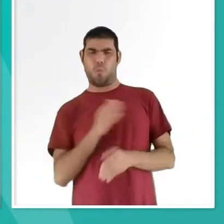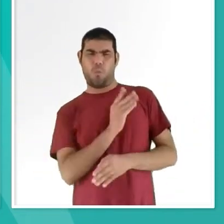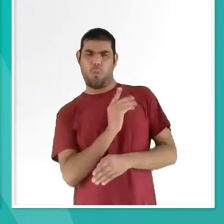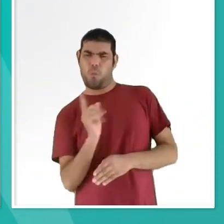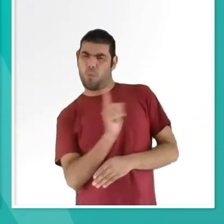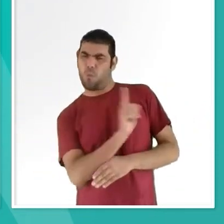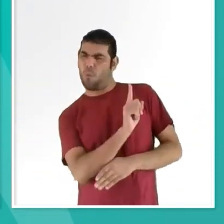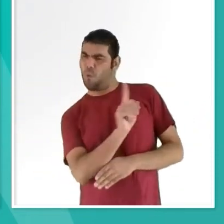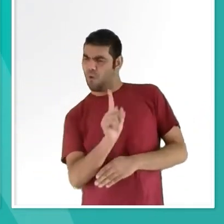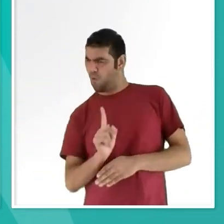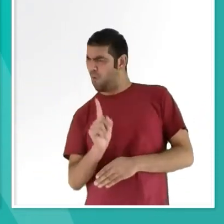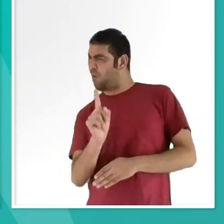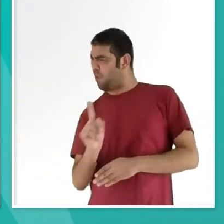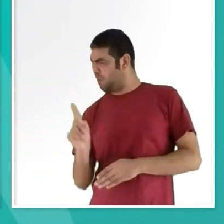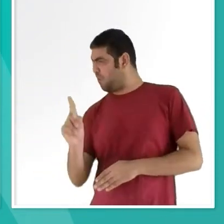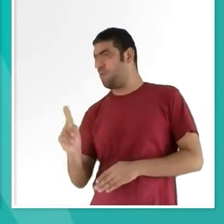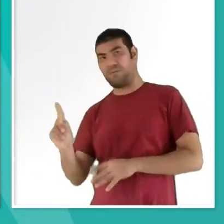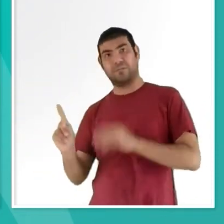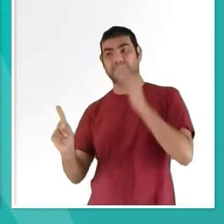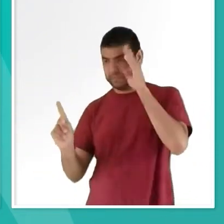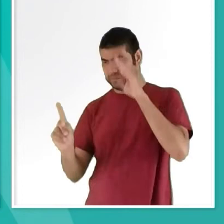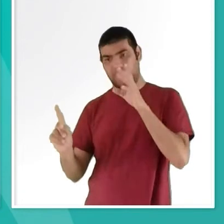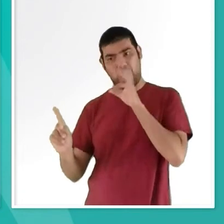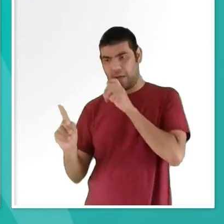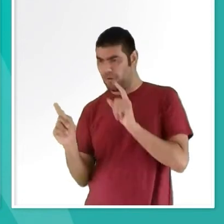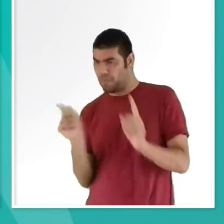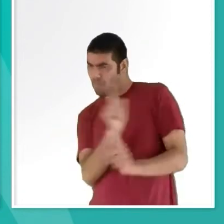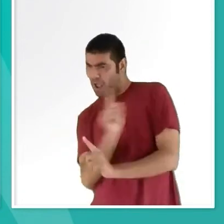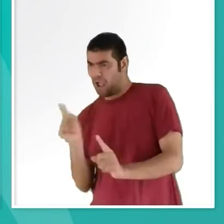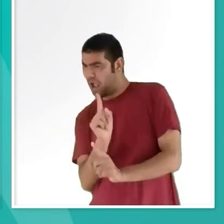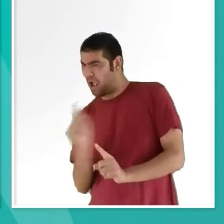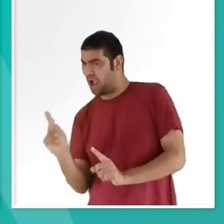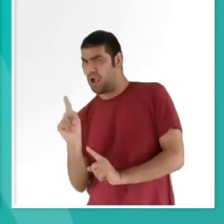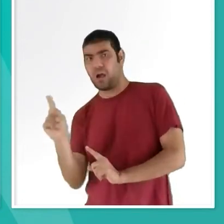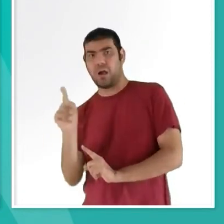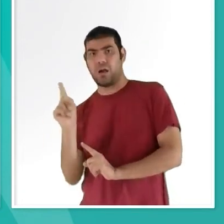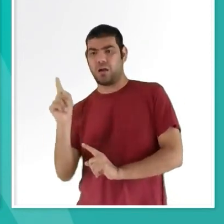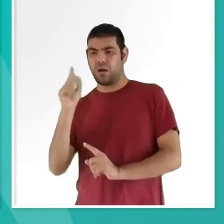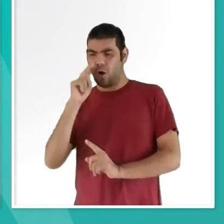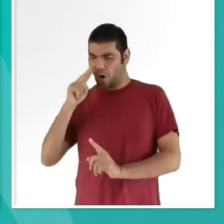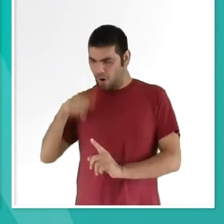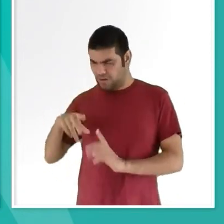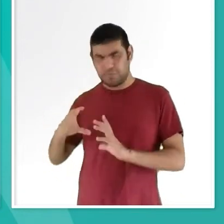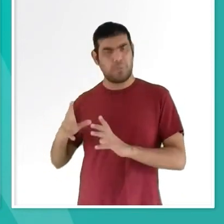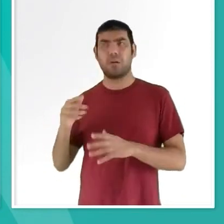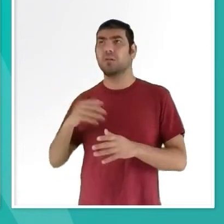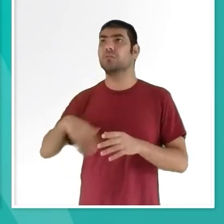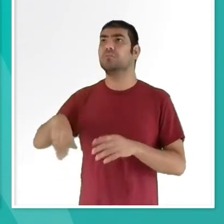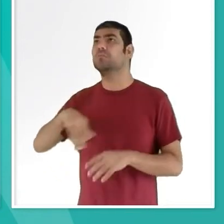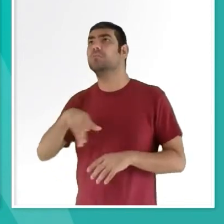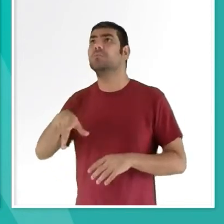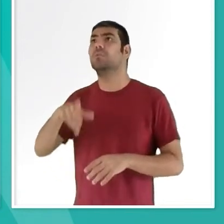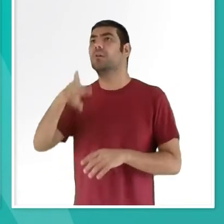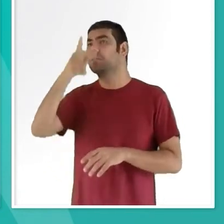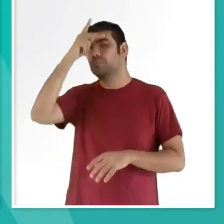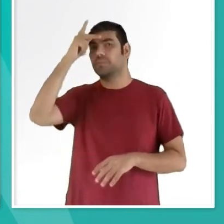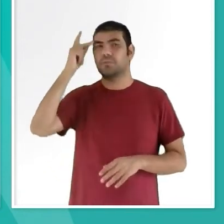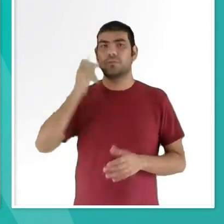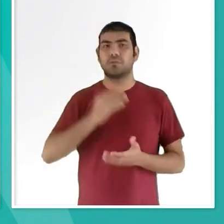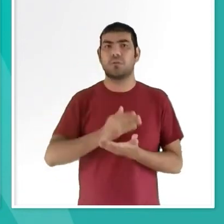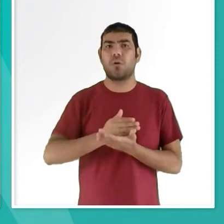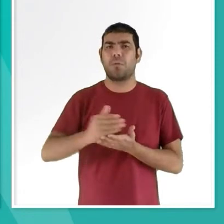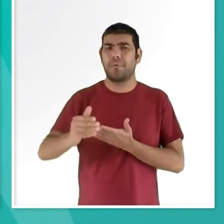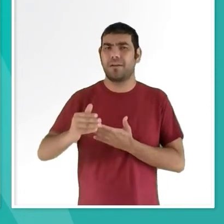sabe se deslocar no campo sem ter que ficar olhando para a bola. Os iniciantes, principalmente as crianças, né? Se você